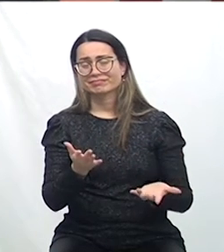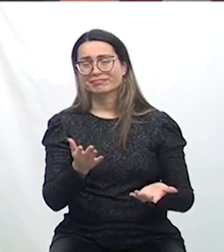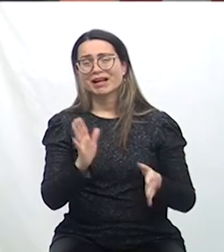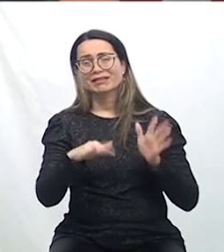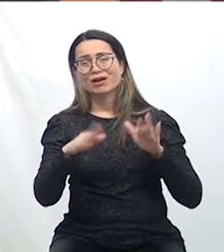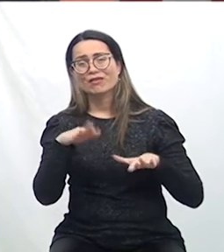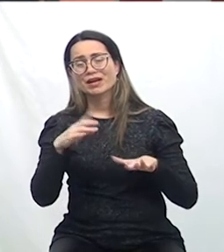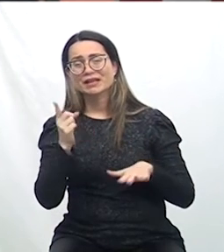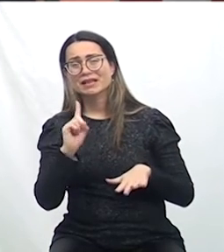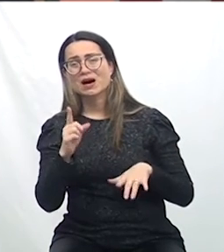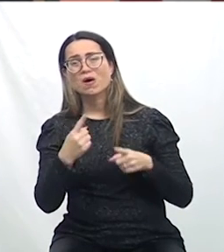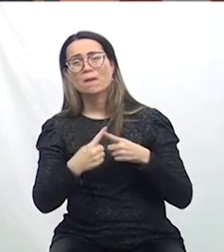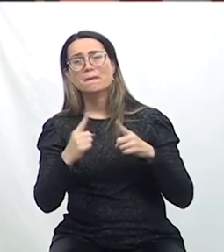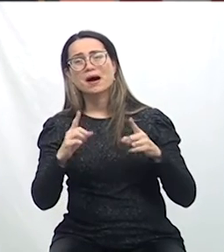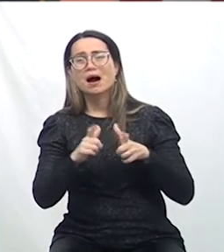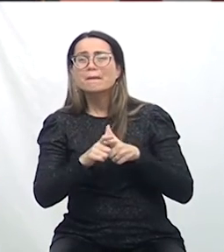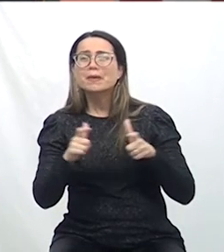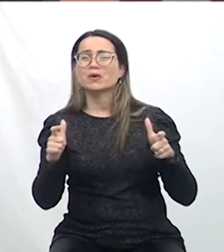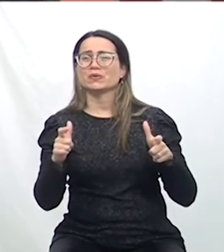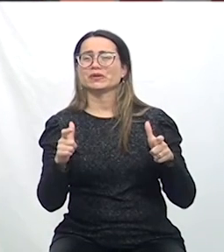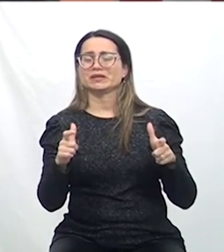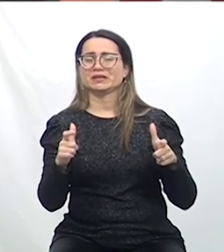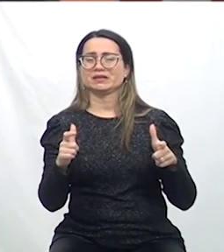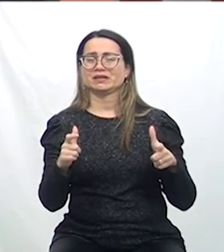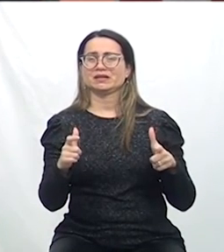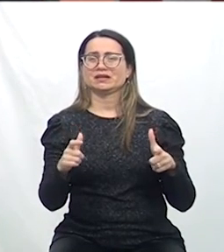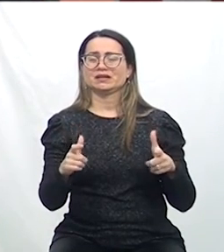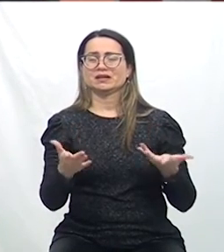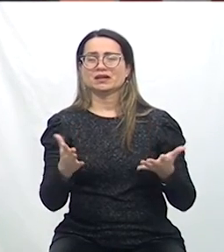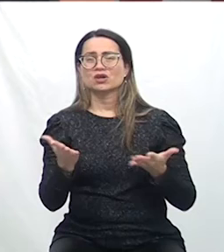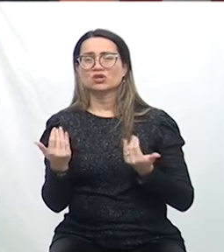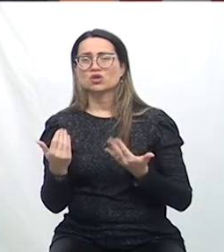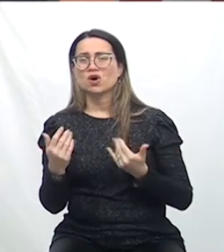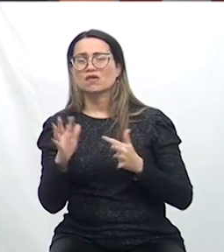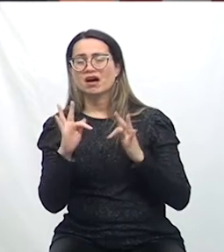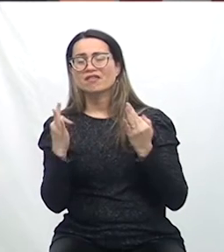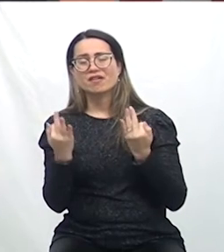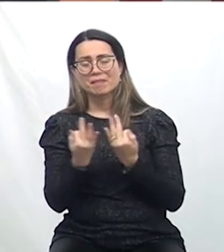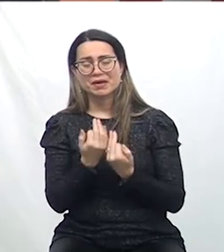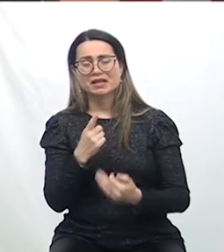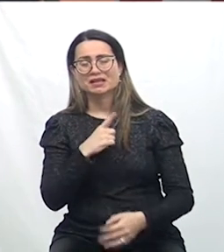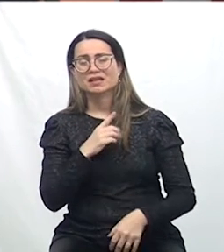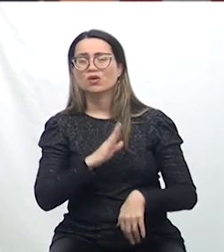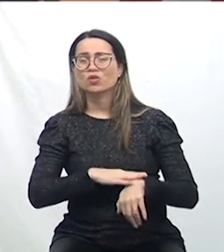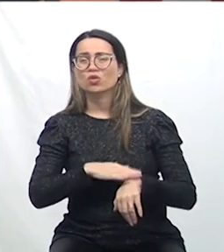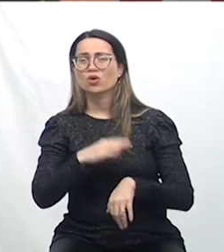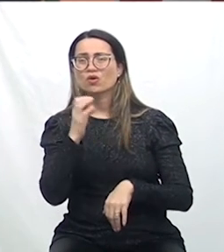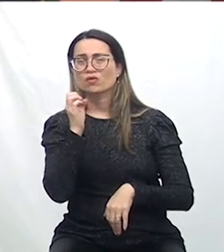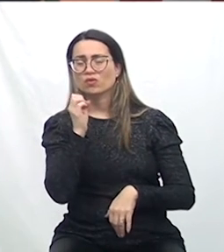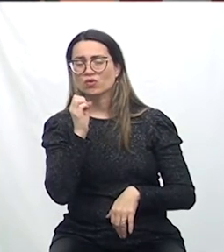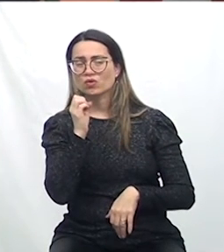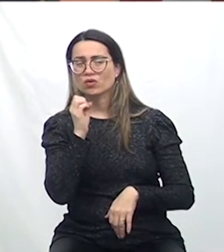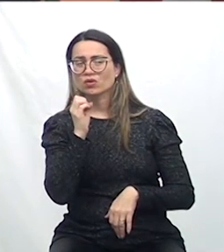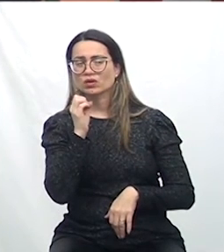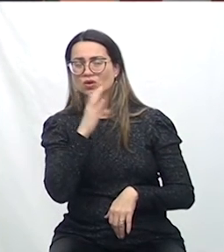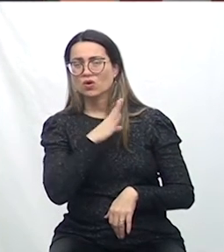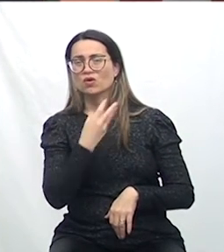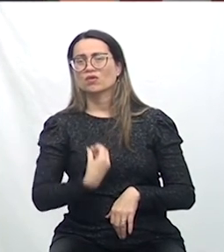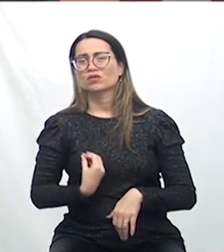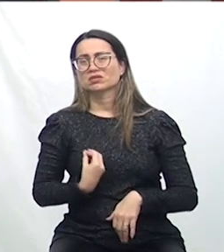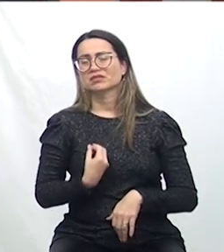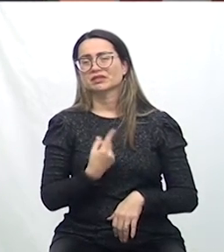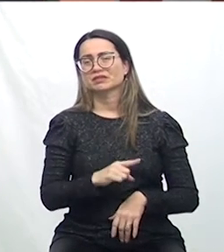oportunidade, né, de ter uma família, de ter um novo momento na sua vida. Então, não tenho dúvida que a nossa